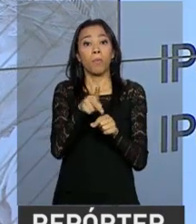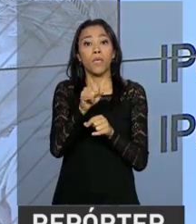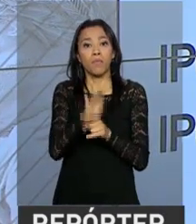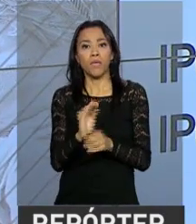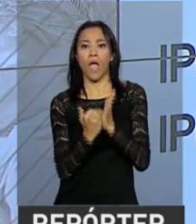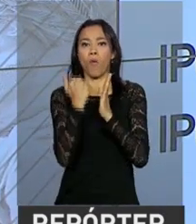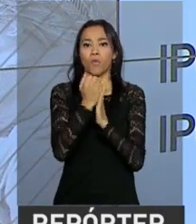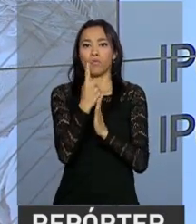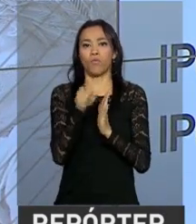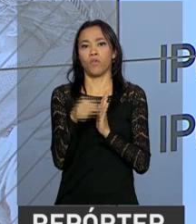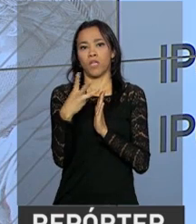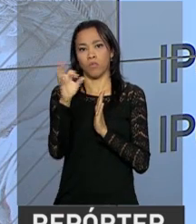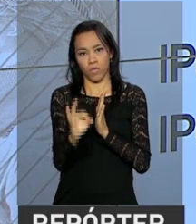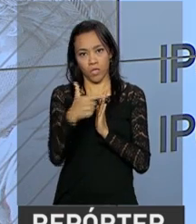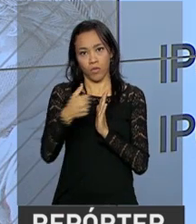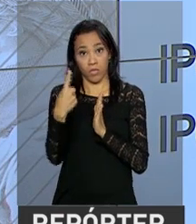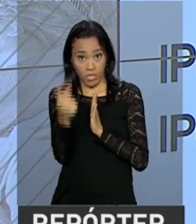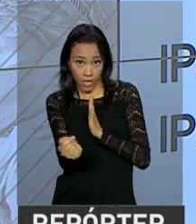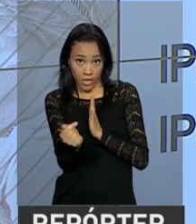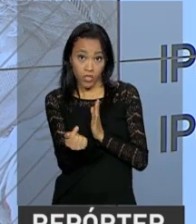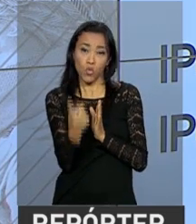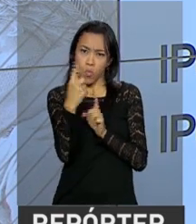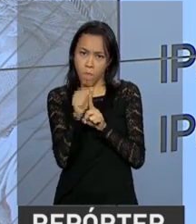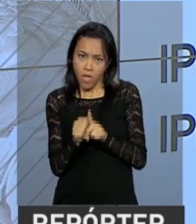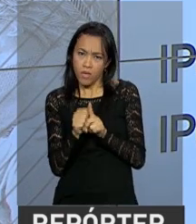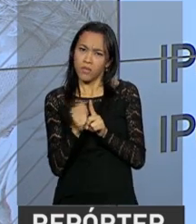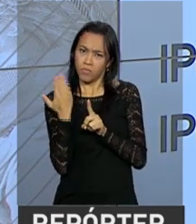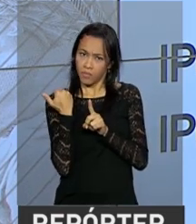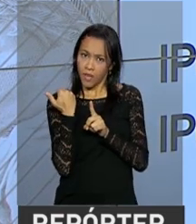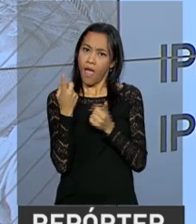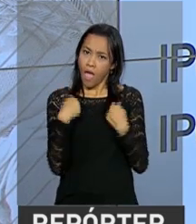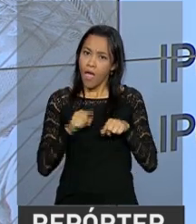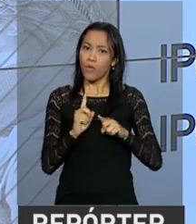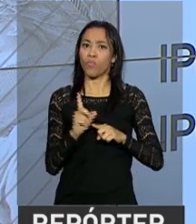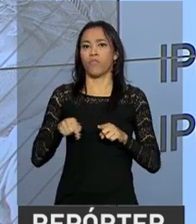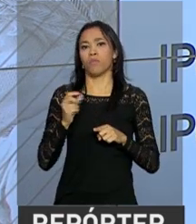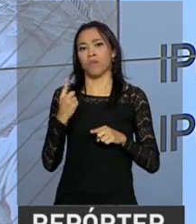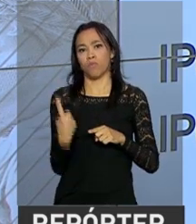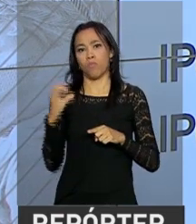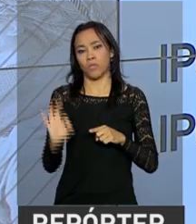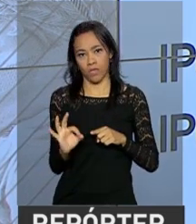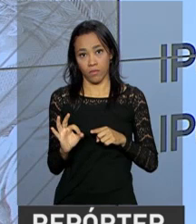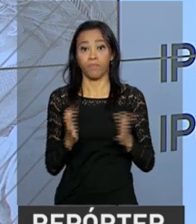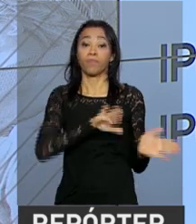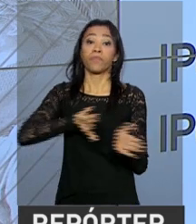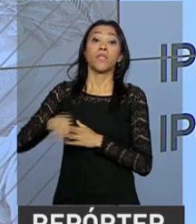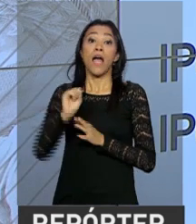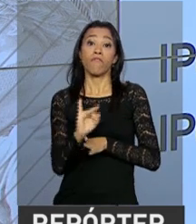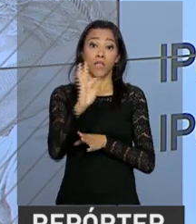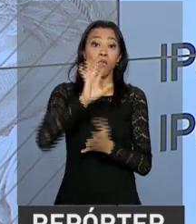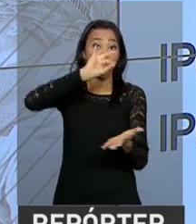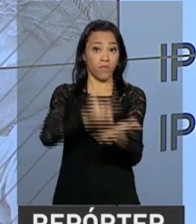cresça 1,3% em 2017. Há um mês, essa previsão era de 1,1%. Já a